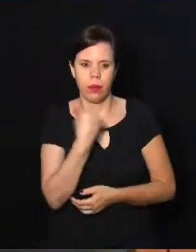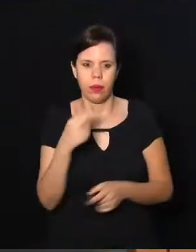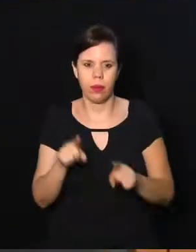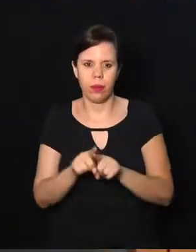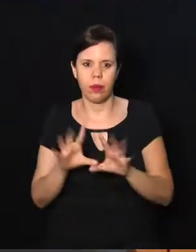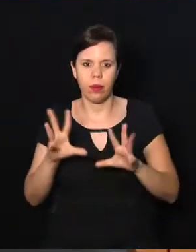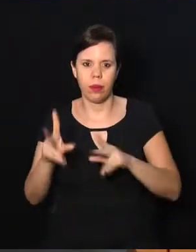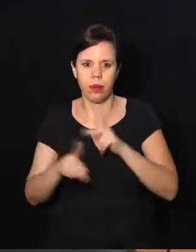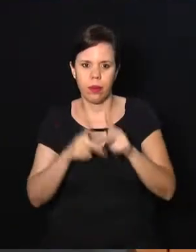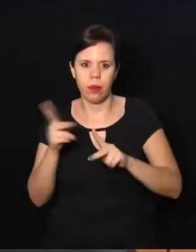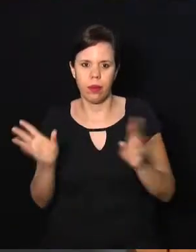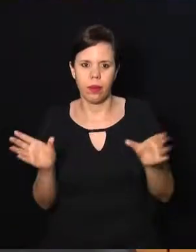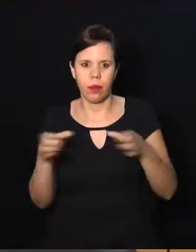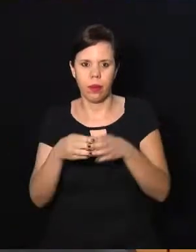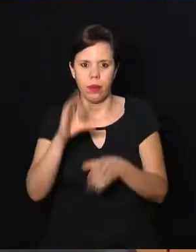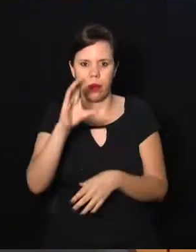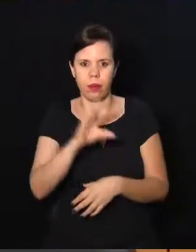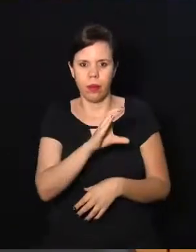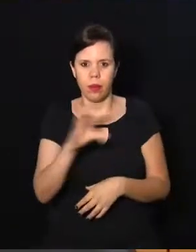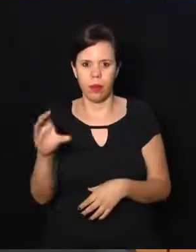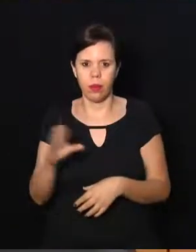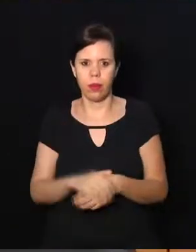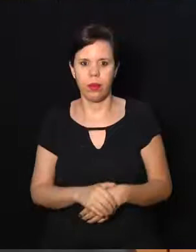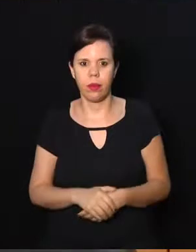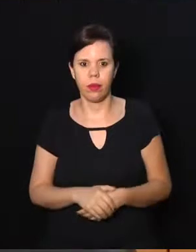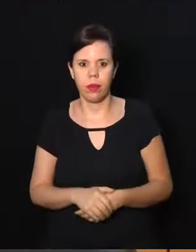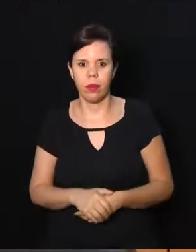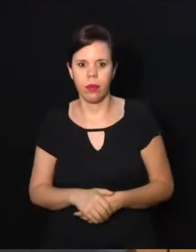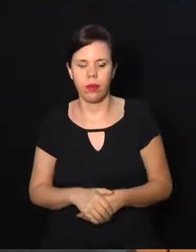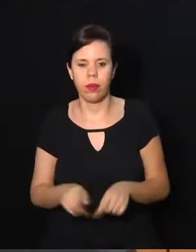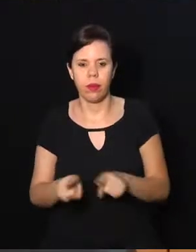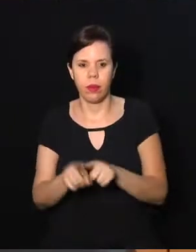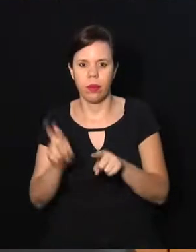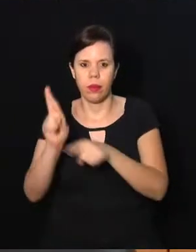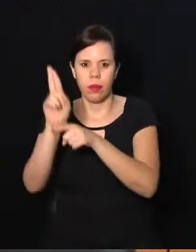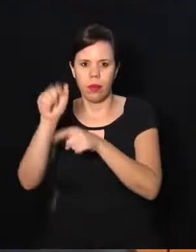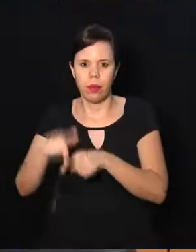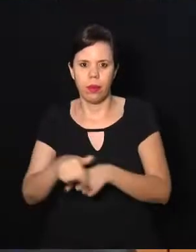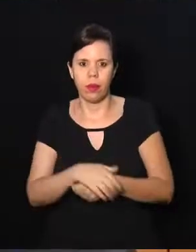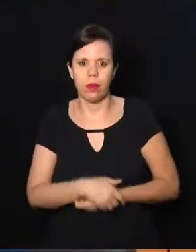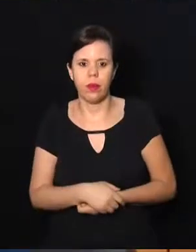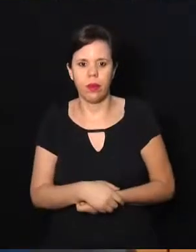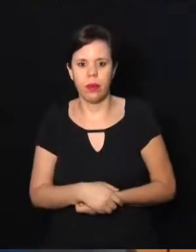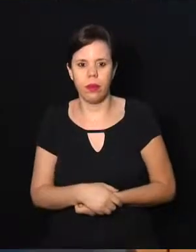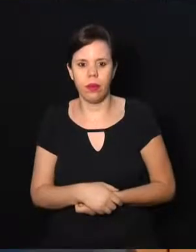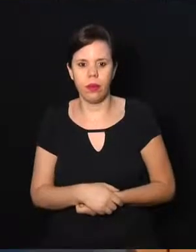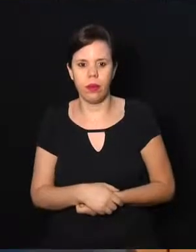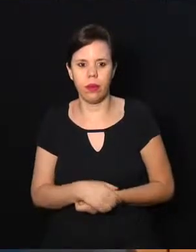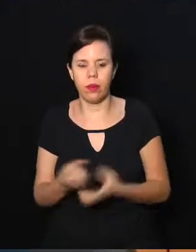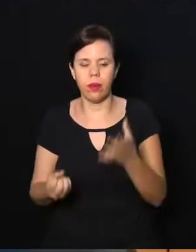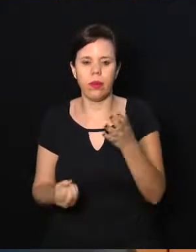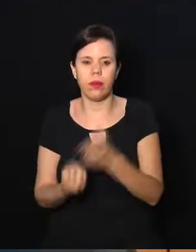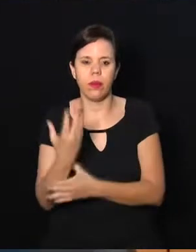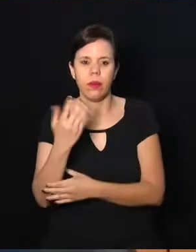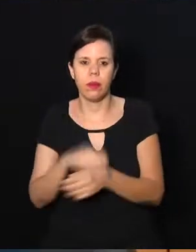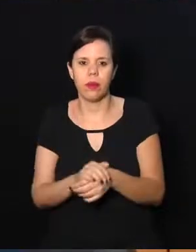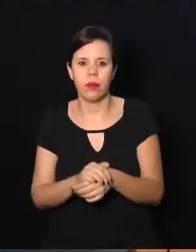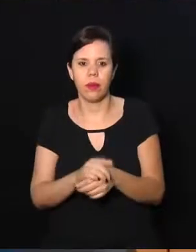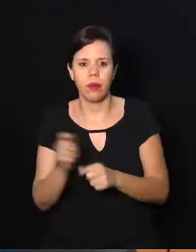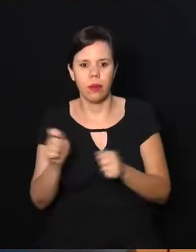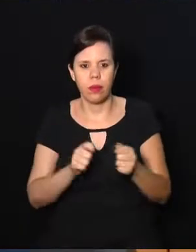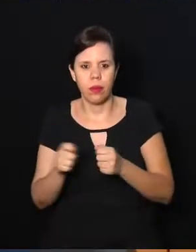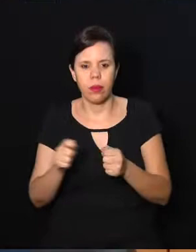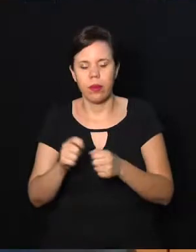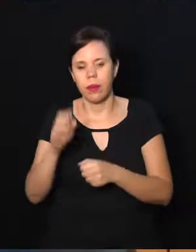em nome de toda a comunidade católica Pantocrator. Também represento aqui o nosso fundador e moderador geral,